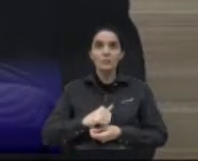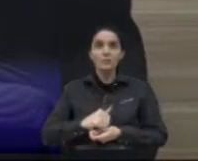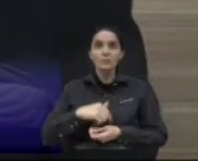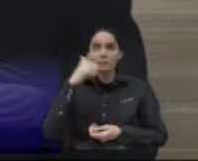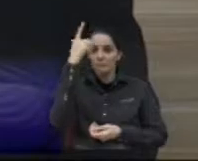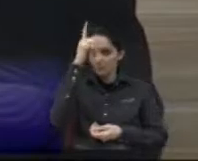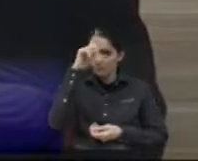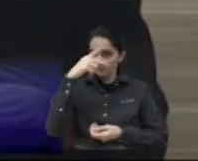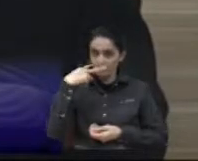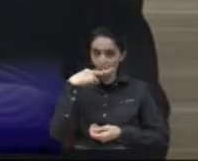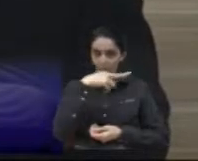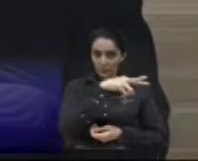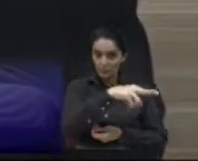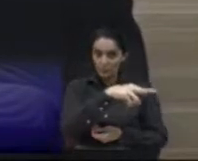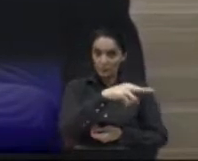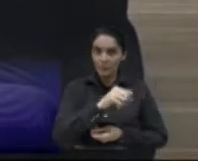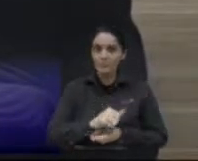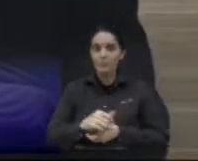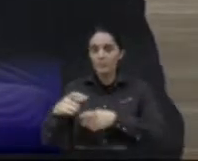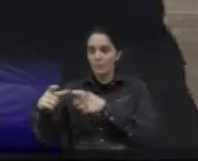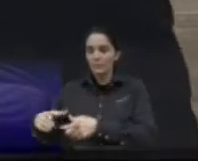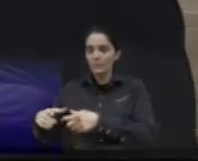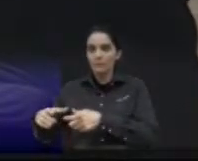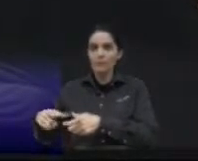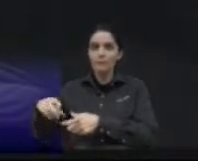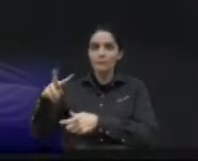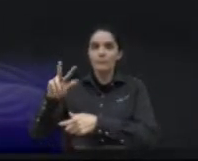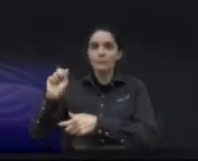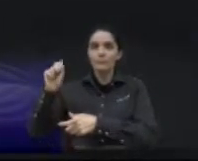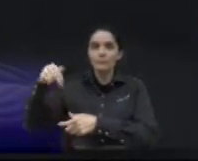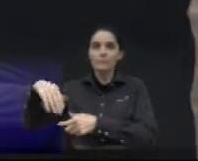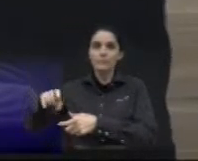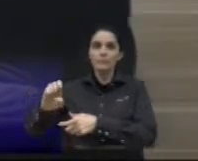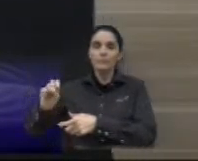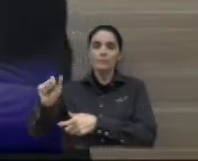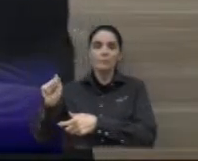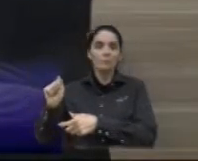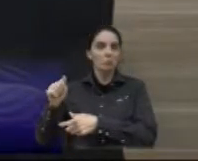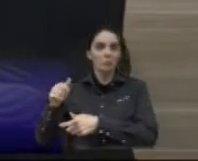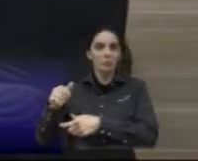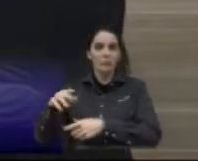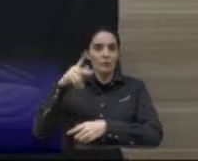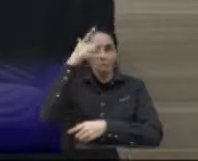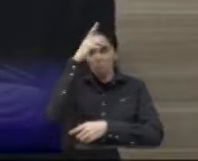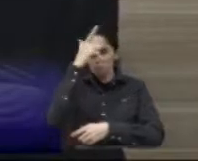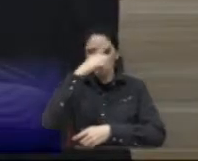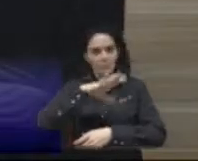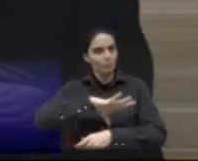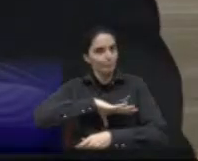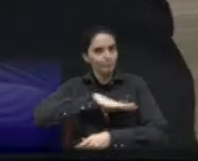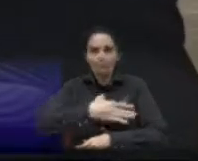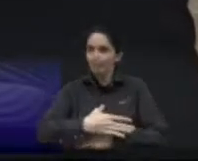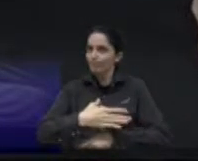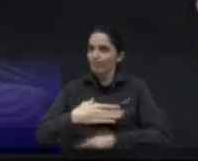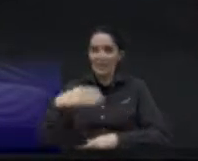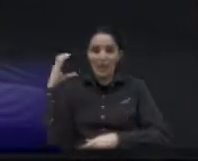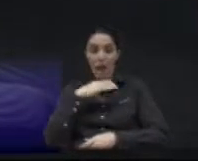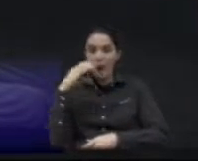no Jardim Vanessa, e eu não teria coragem de fazer, né, João? Porque é muito rápido,